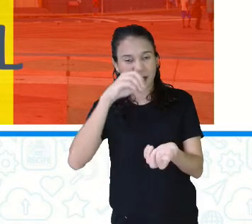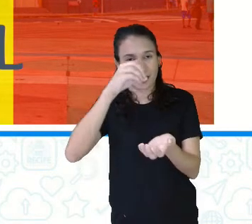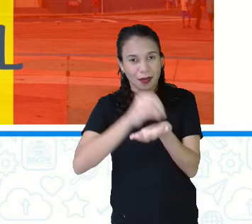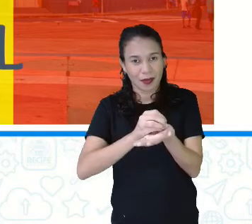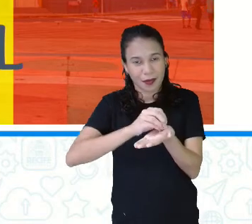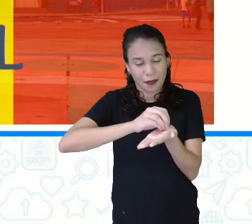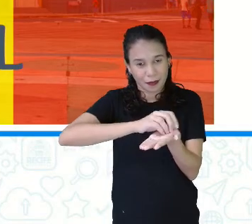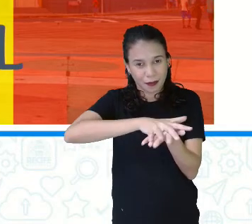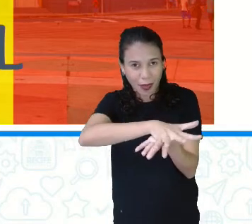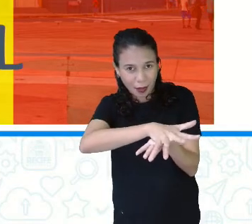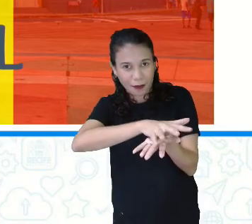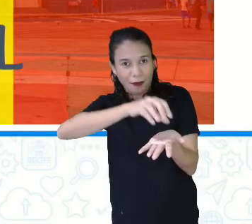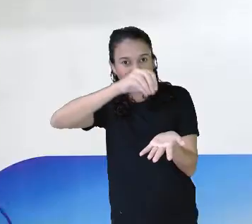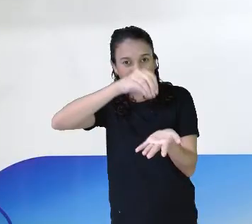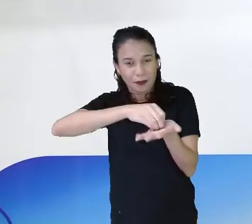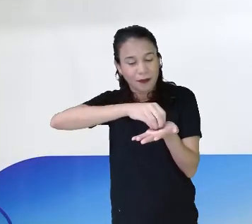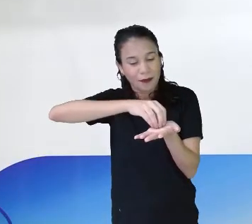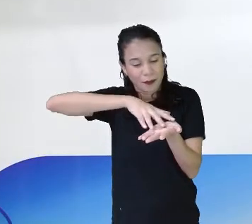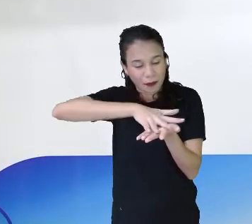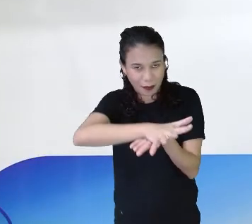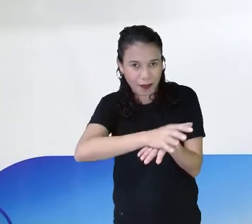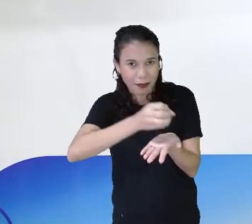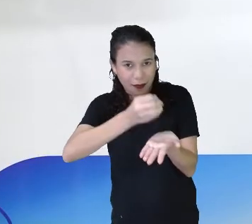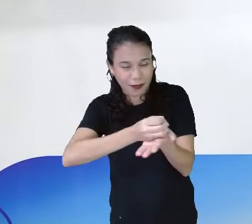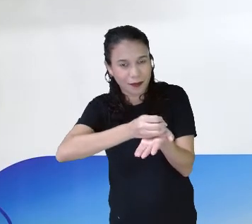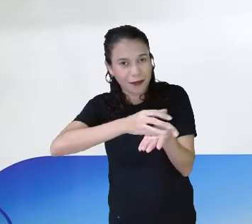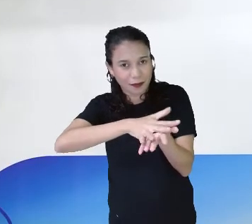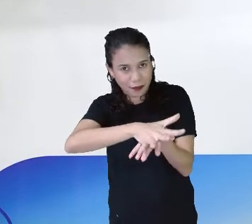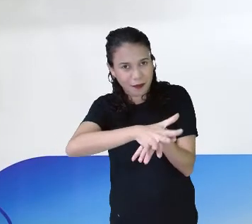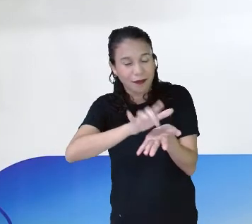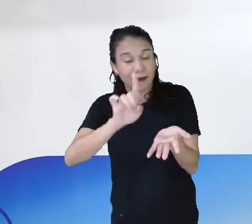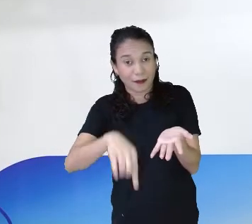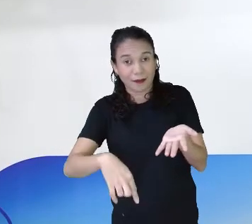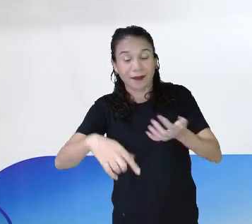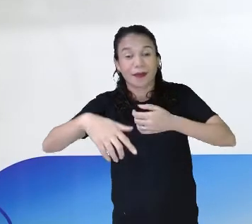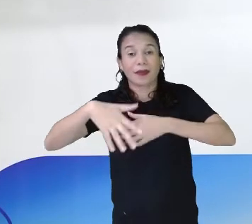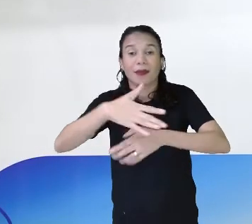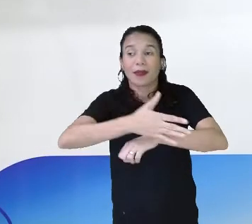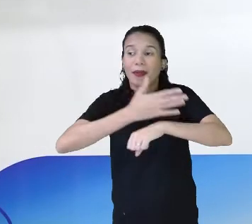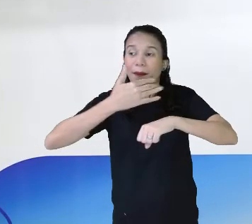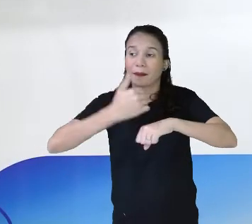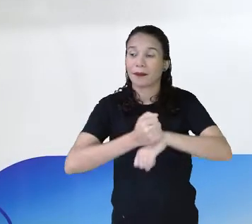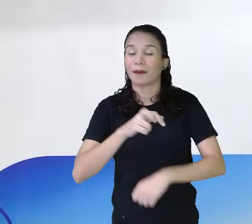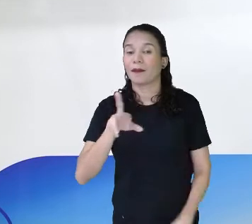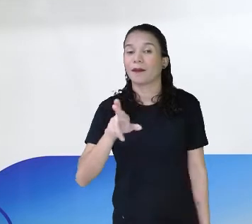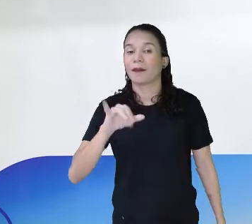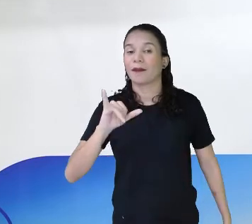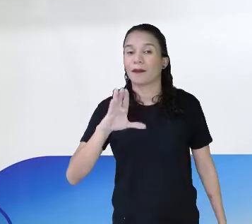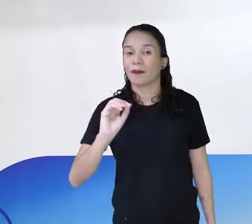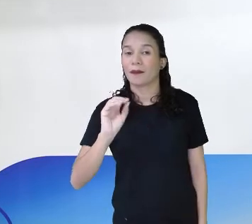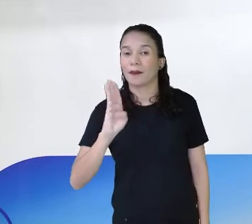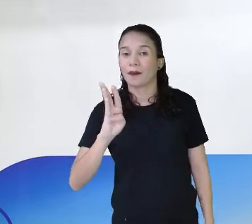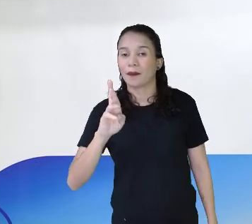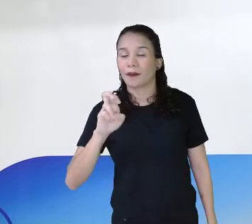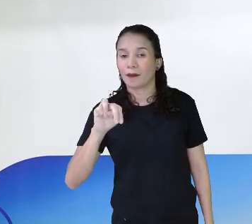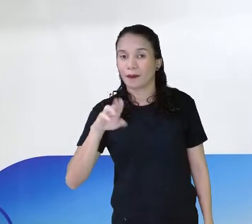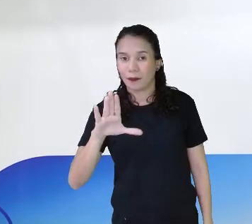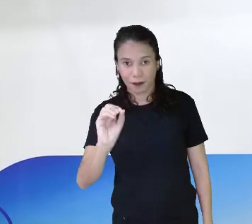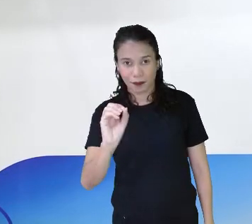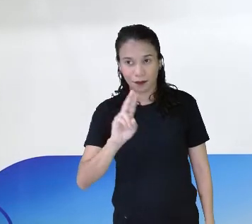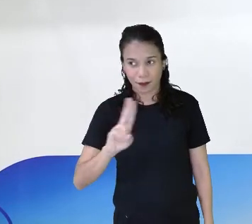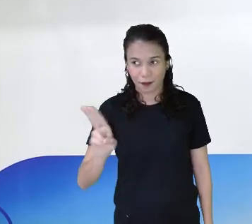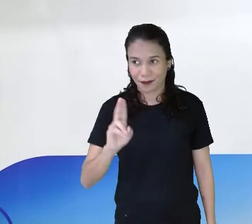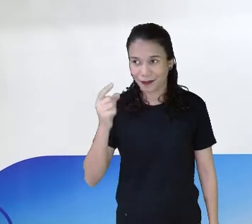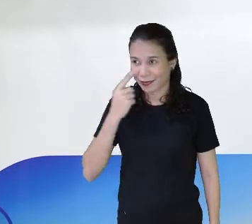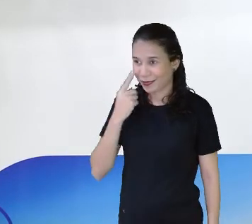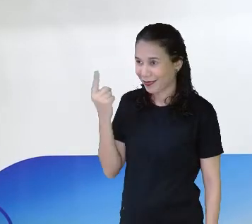Marco Zero, né? Que é a Praça do Rio Branco. E ela é um patrimônio cultural, tá certo? Olha